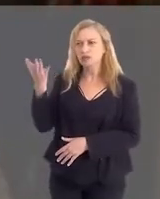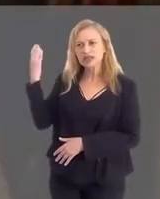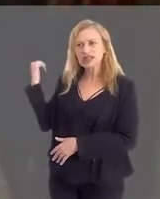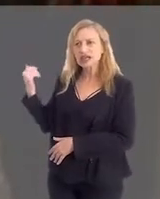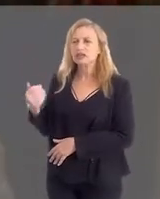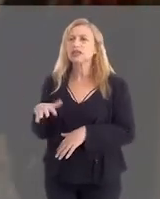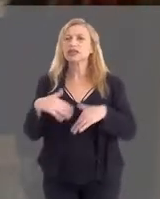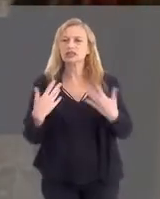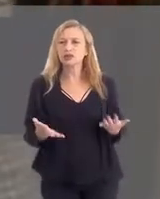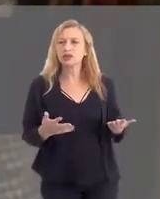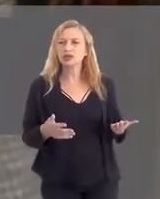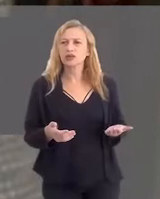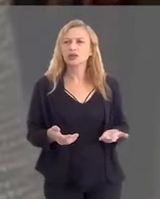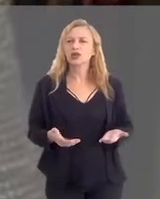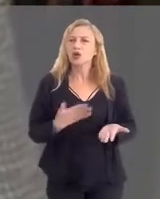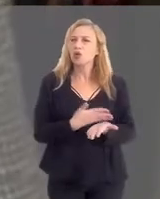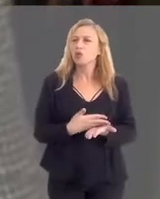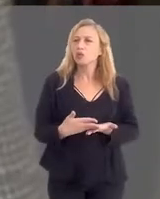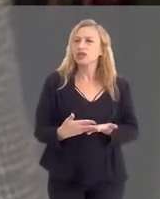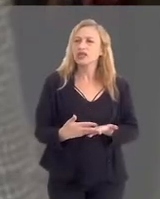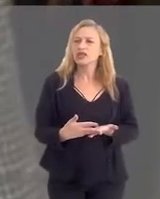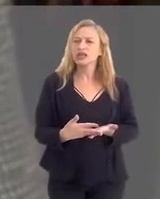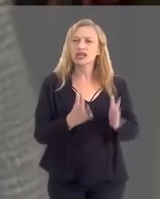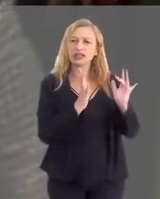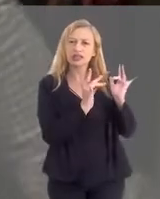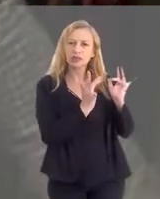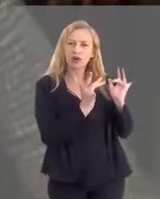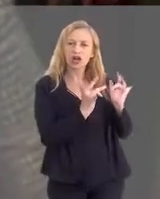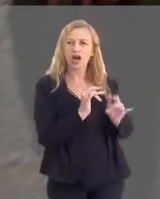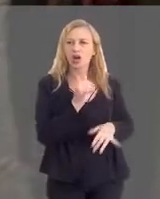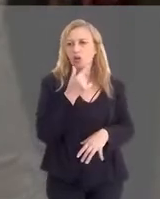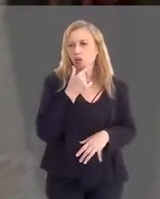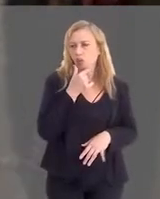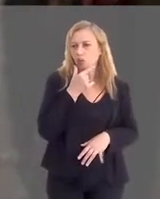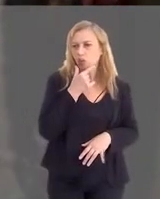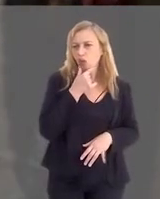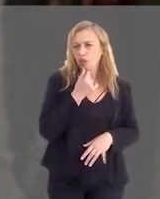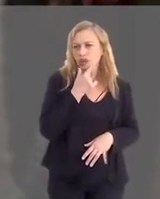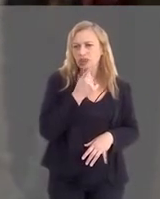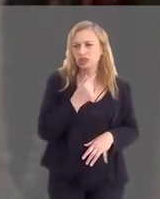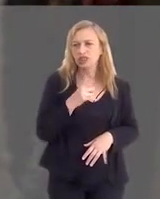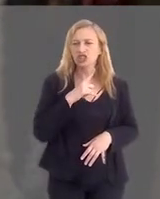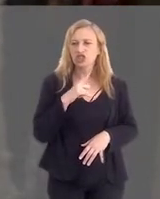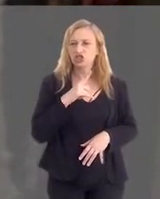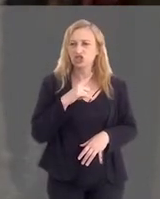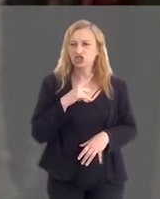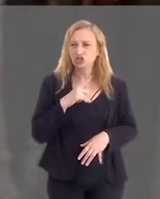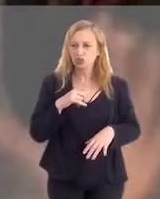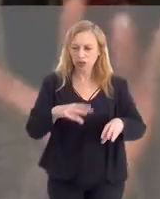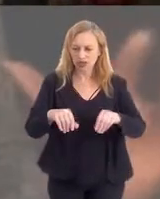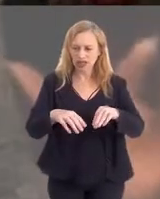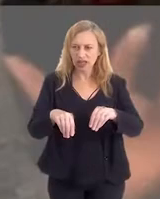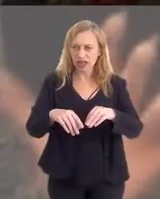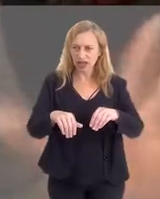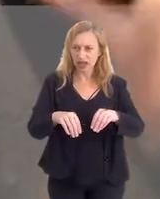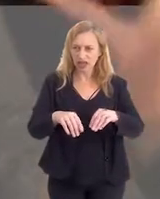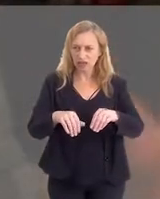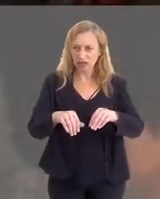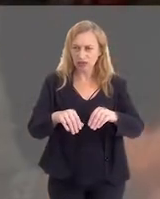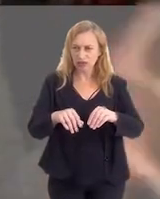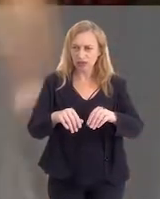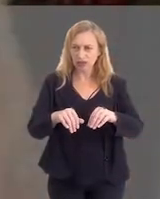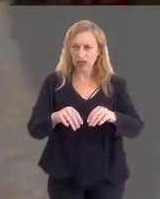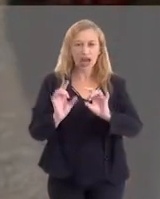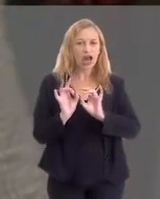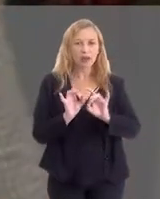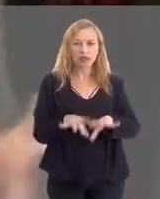bem naquela época. E aí eu começo a namorar um garoto que tinha um terreno. Ele morava numa